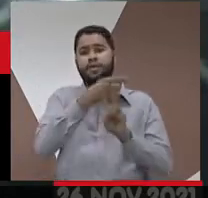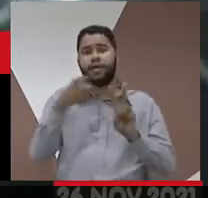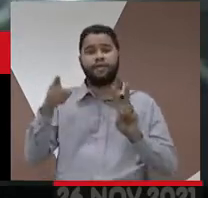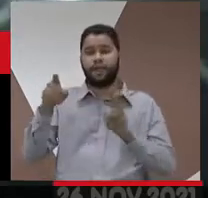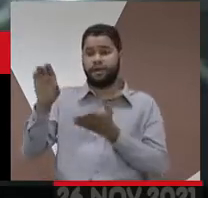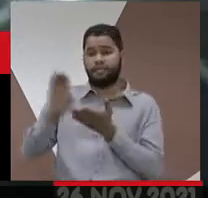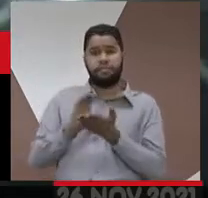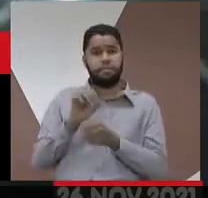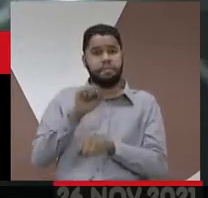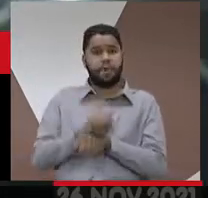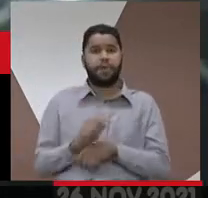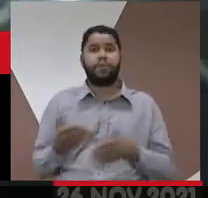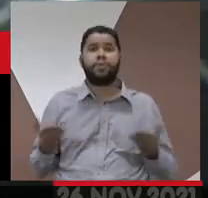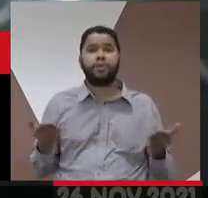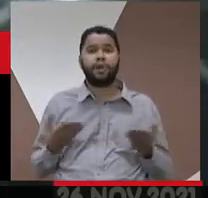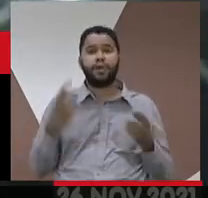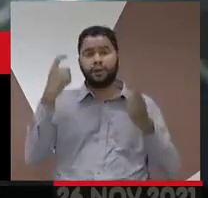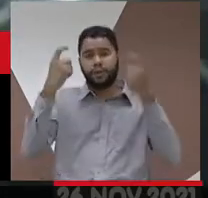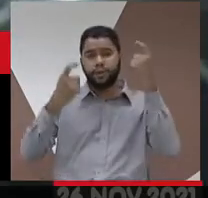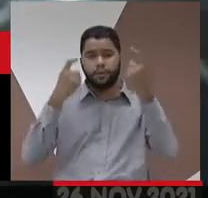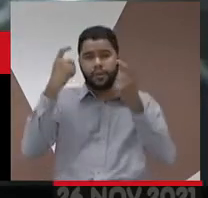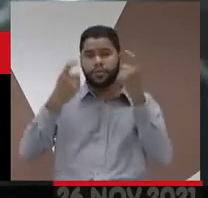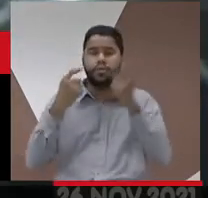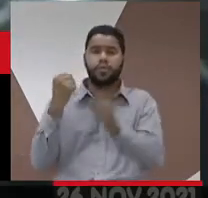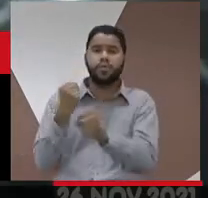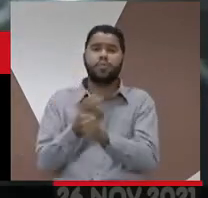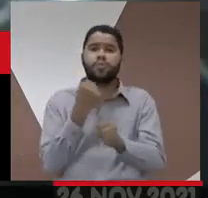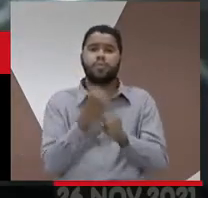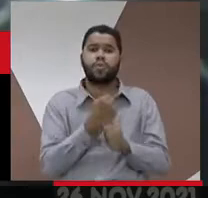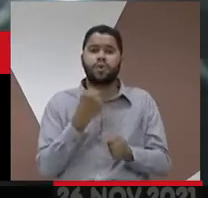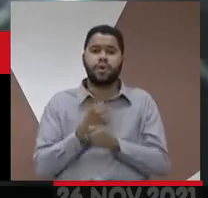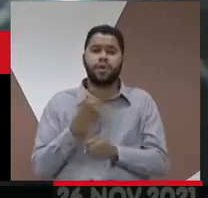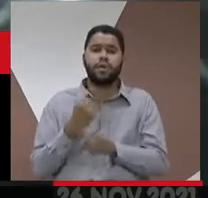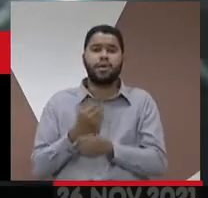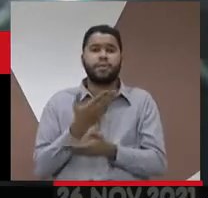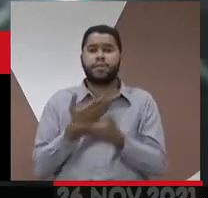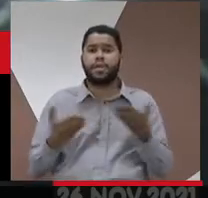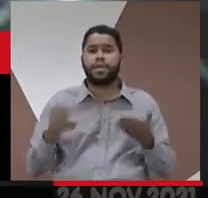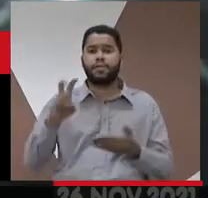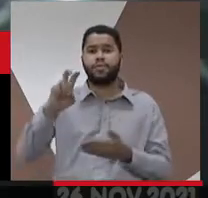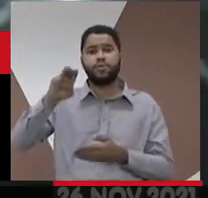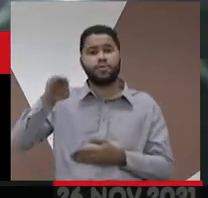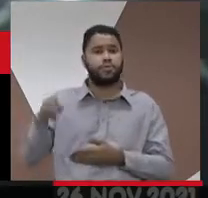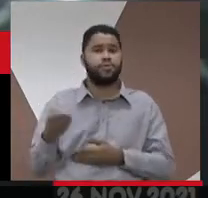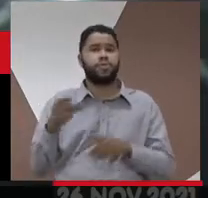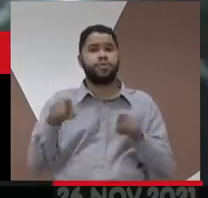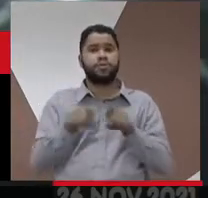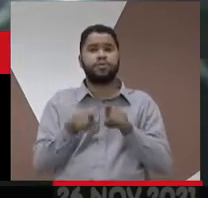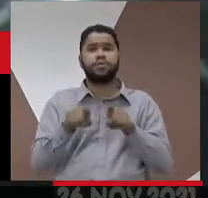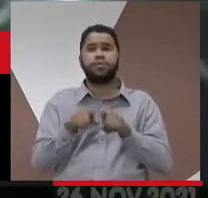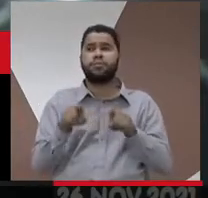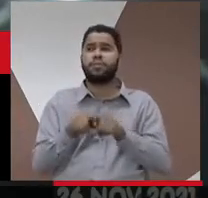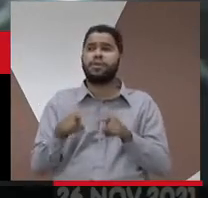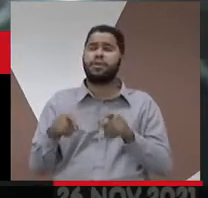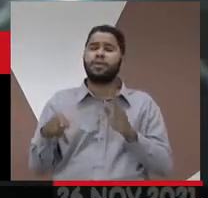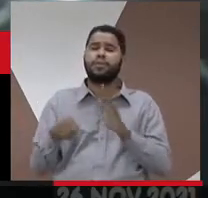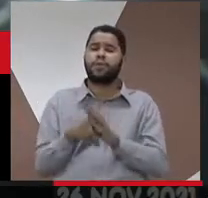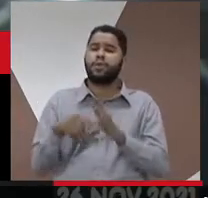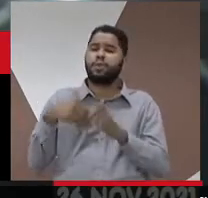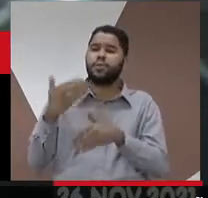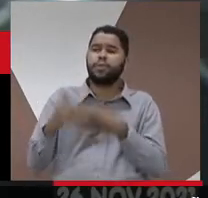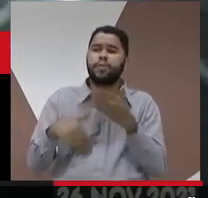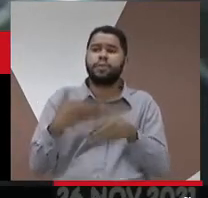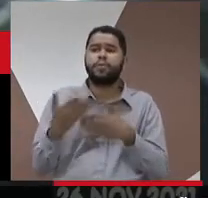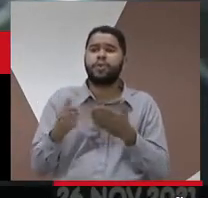milhões, e agora a preocupação dessas construções. Perdemos 5 milhões e podemos construir obras que vai trazer um